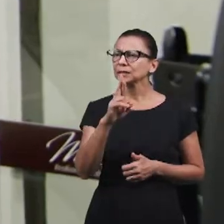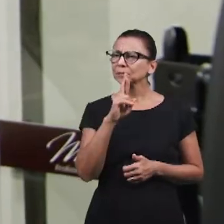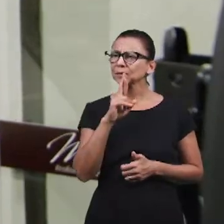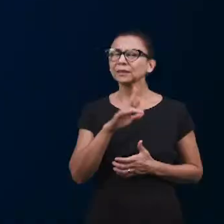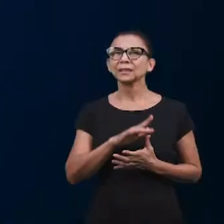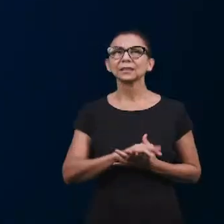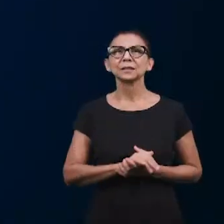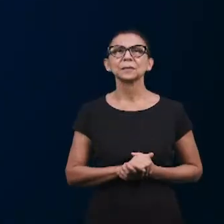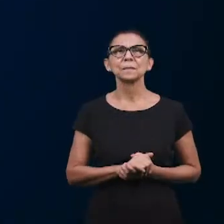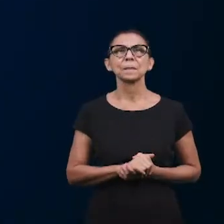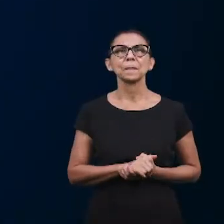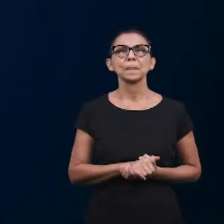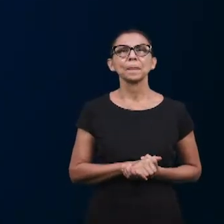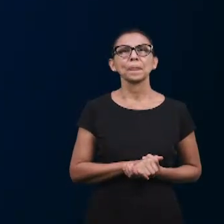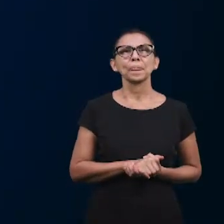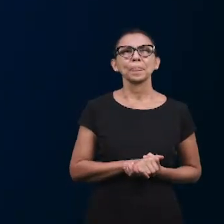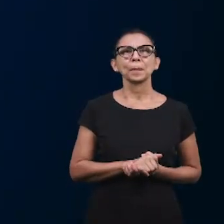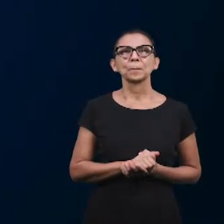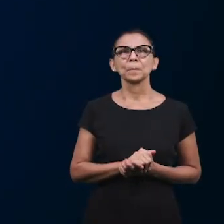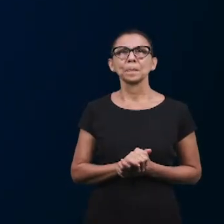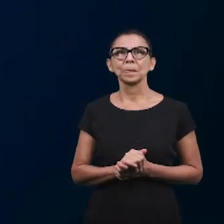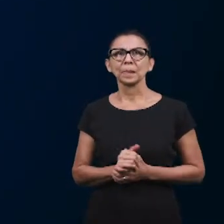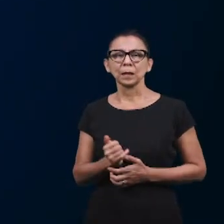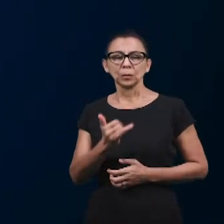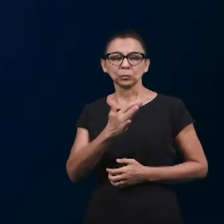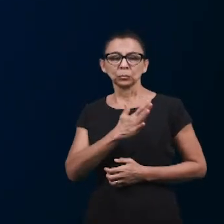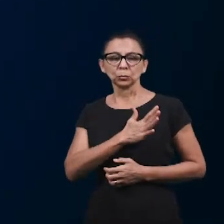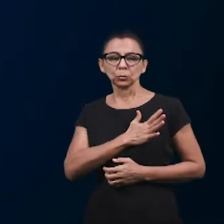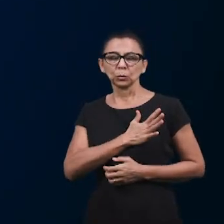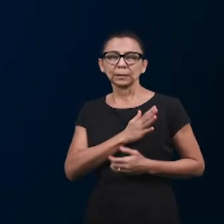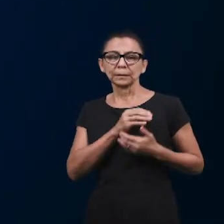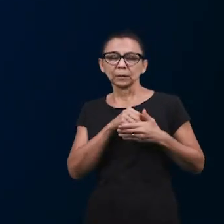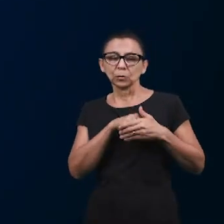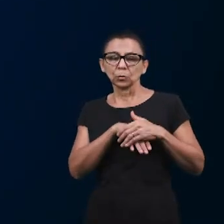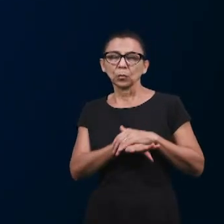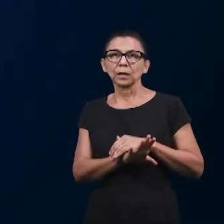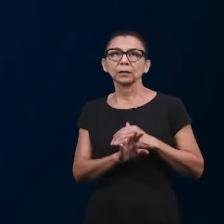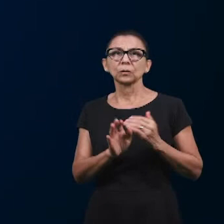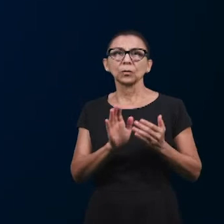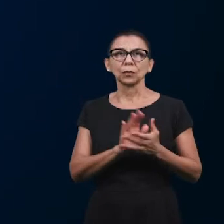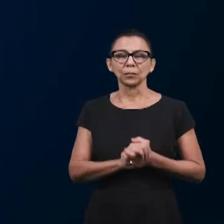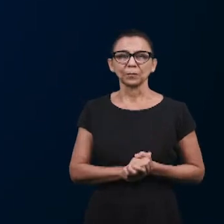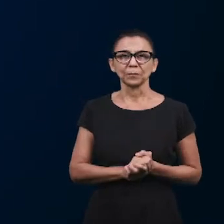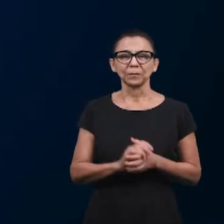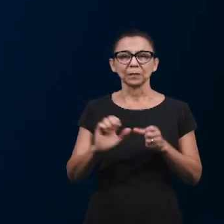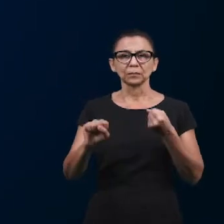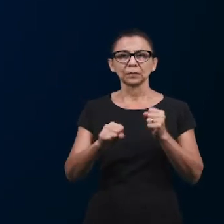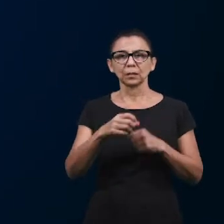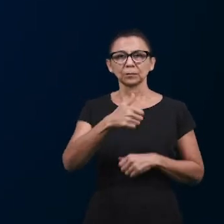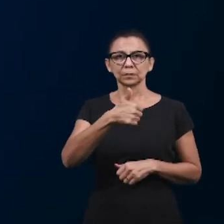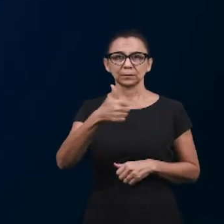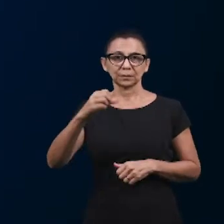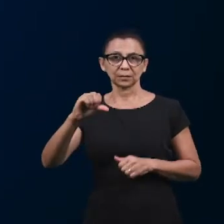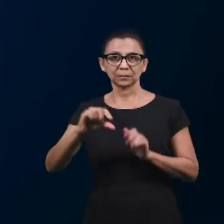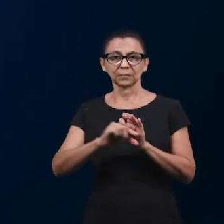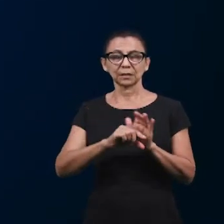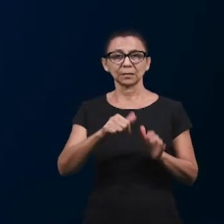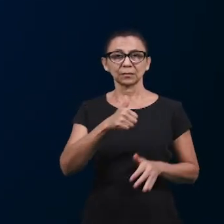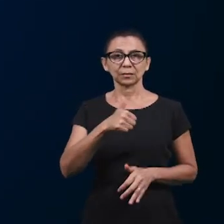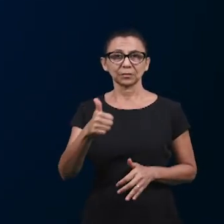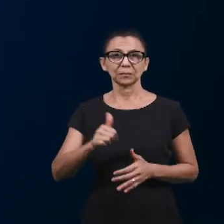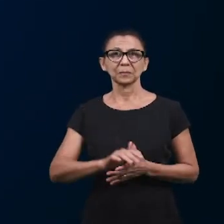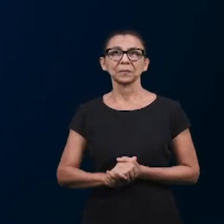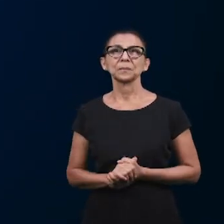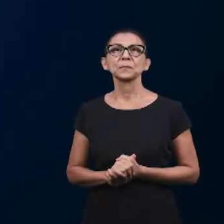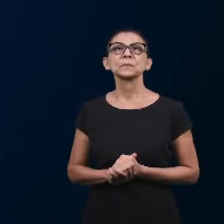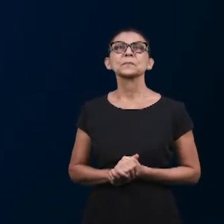ok? Ele guardou no seu coração, conforme está escrito em Salmo 119, versículo 11. Guardo no